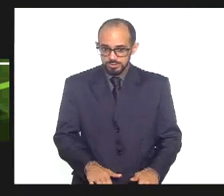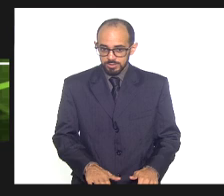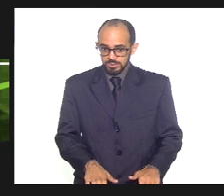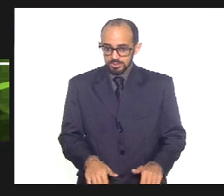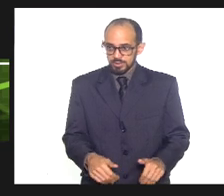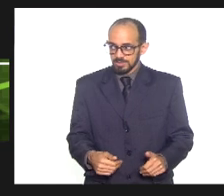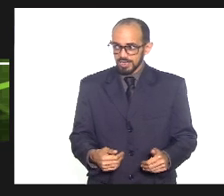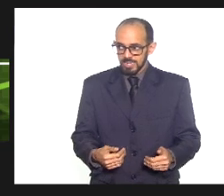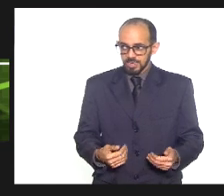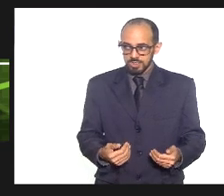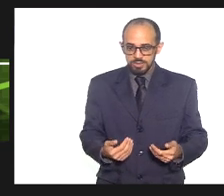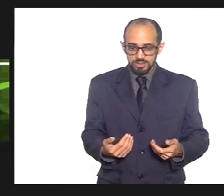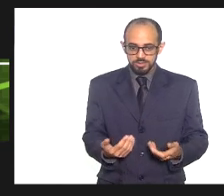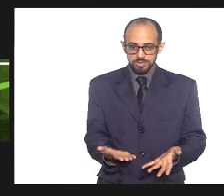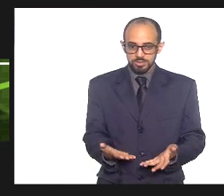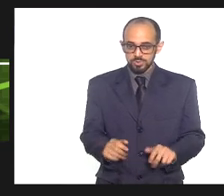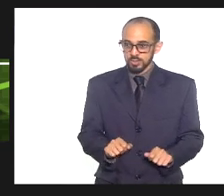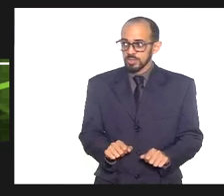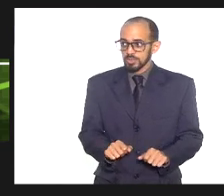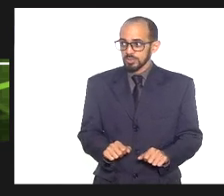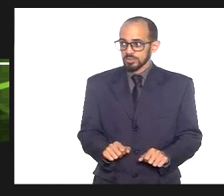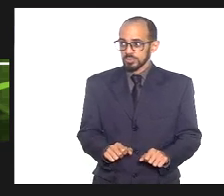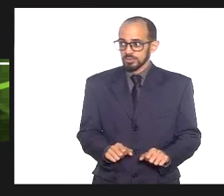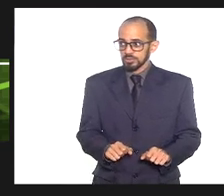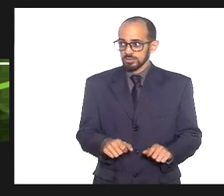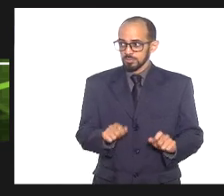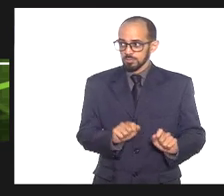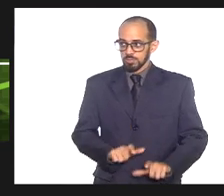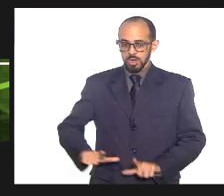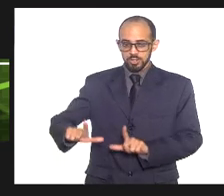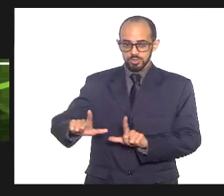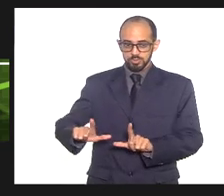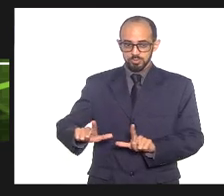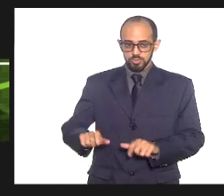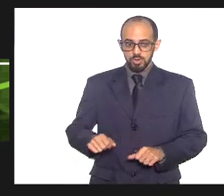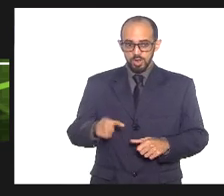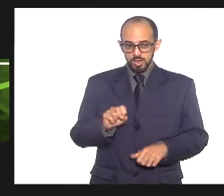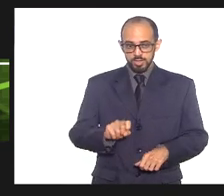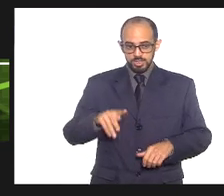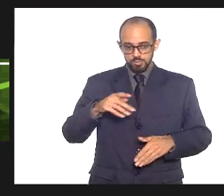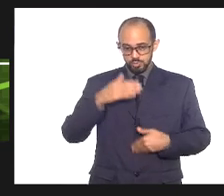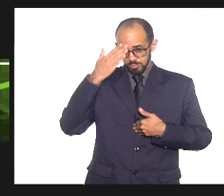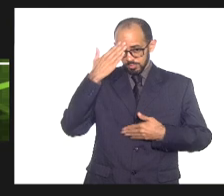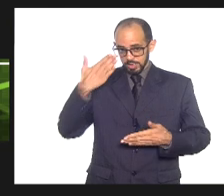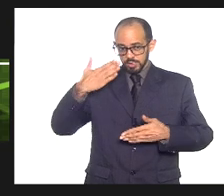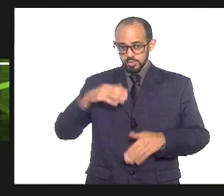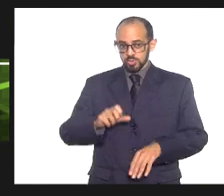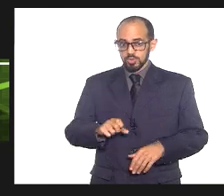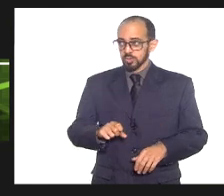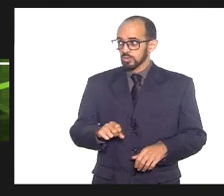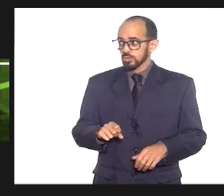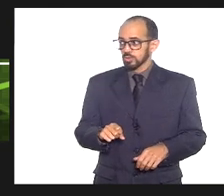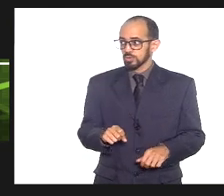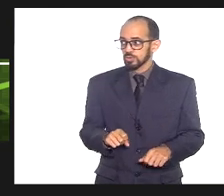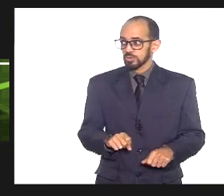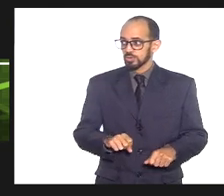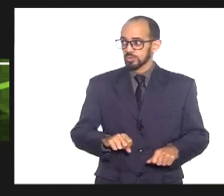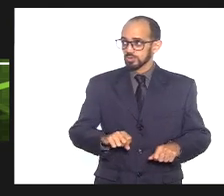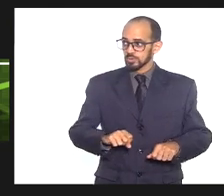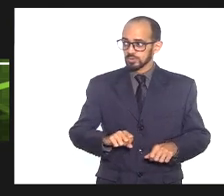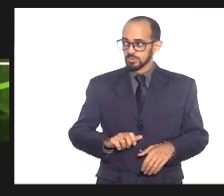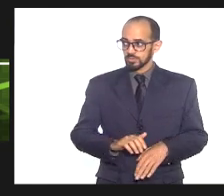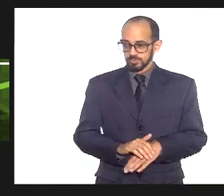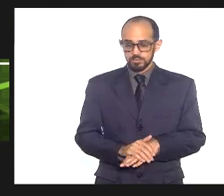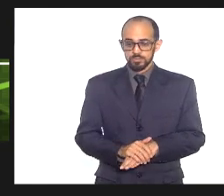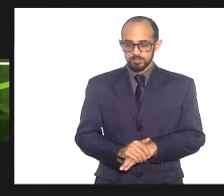Andréia, você pode passar, por gentileza, para o próximo? Ok, obrigado. Aqui um slide bem rápido,